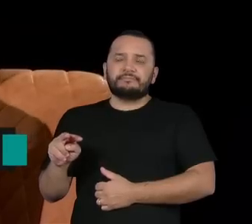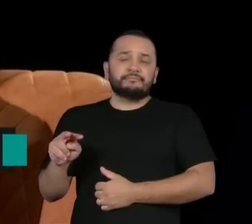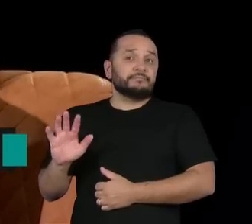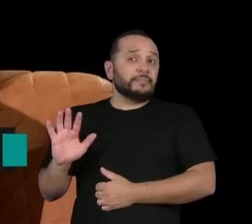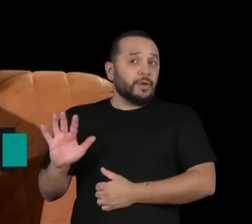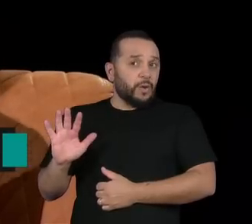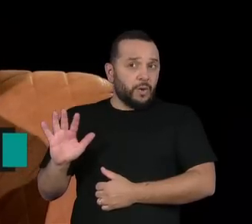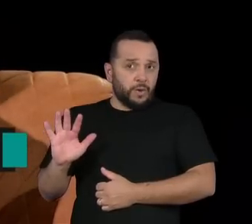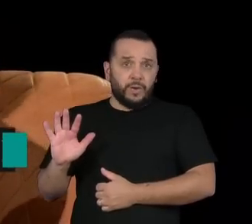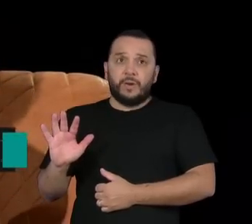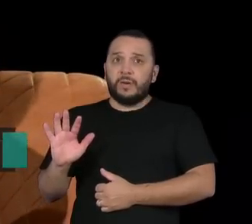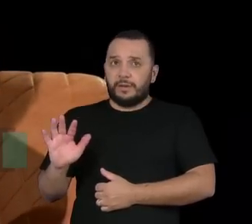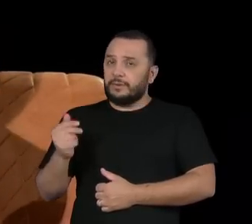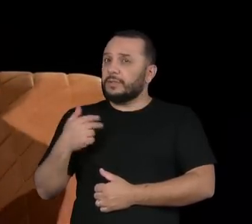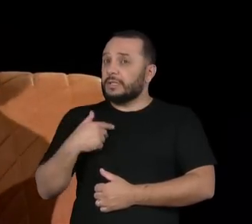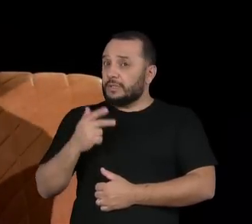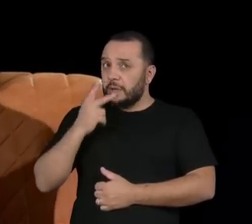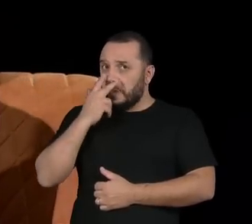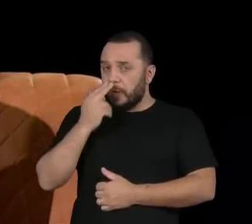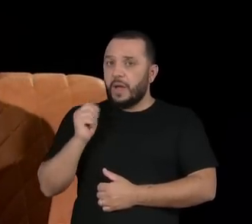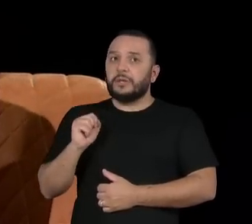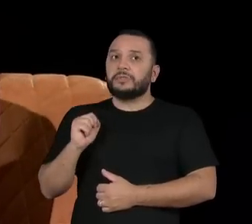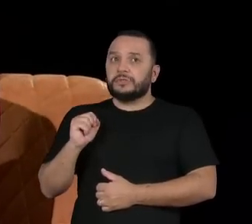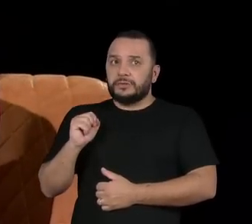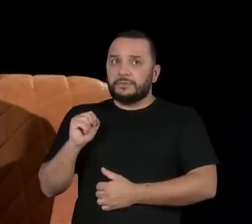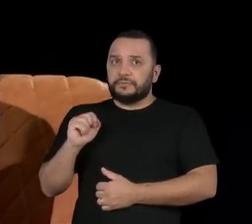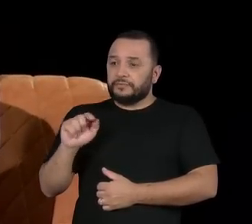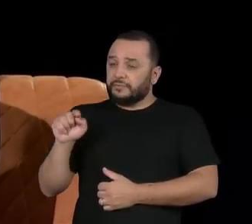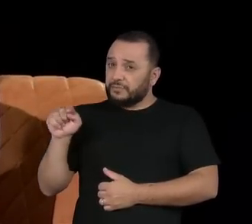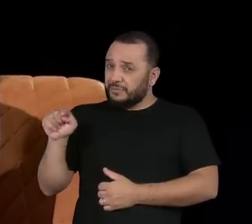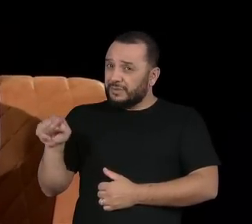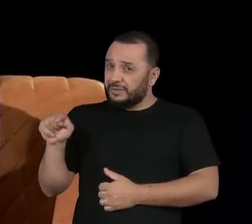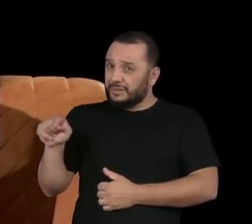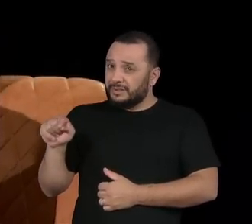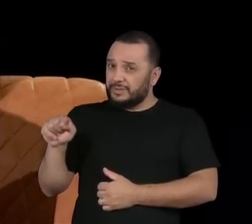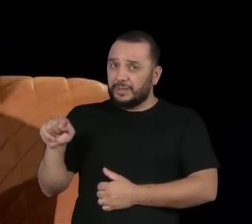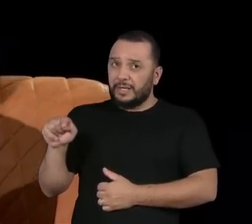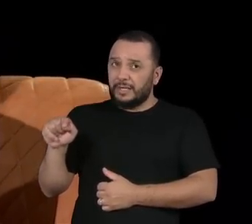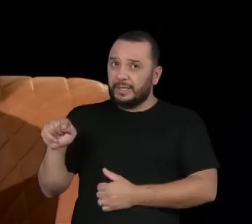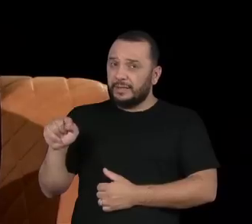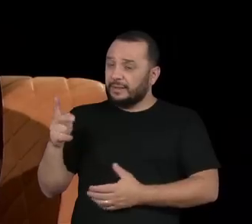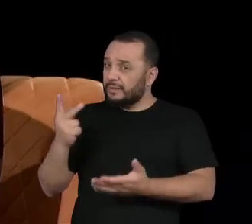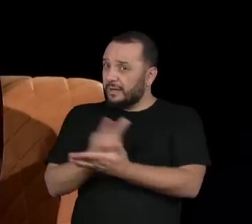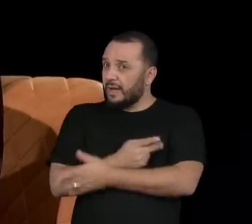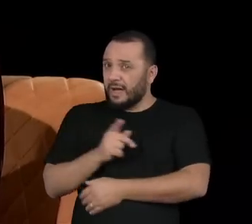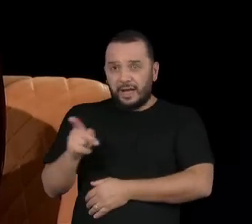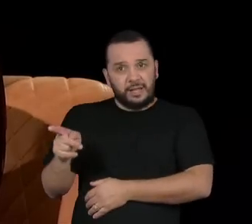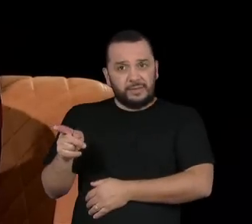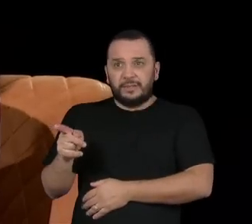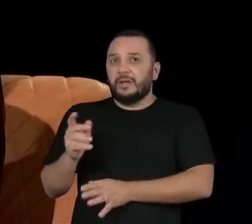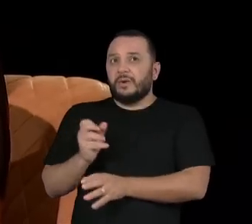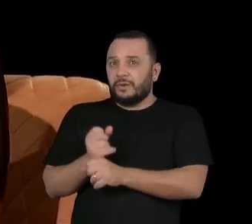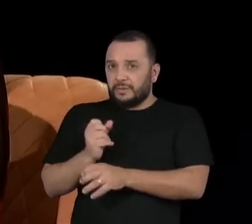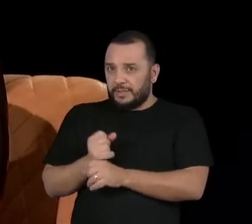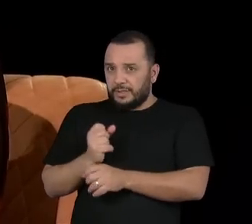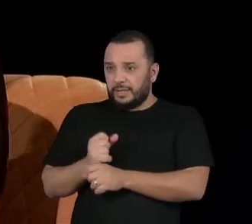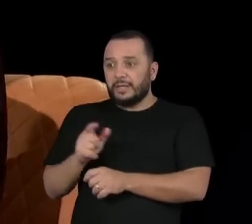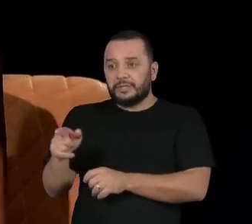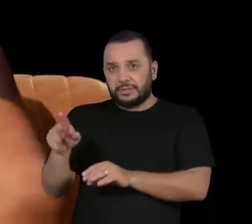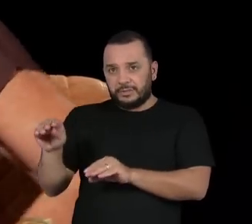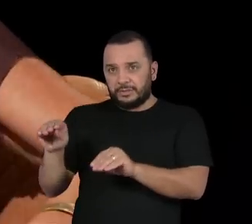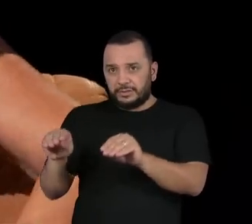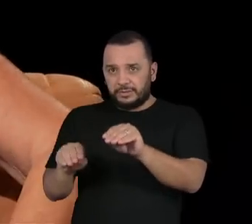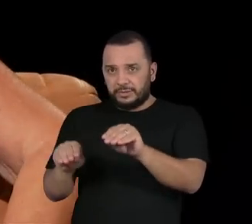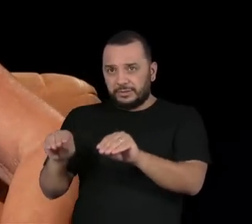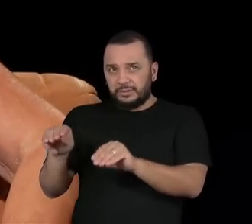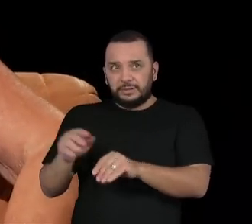falei, eu acho o seguinte, isso aqui não é bem aí, hein? Tem que ser aqui. Aí